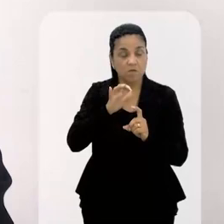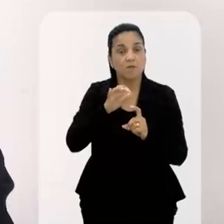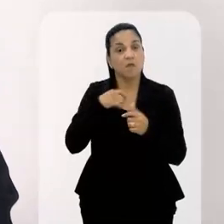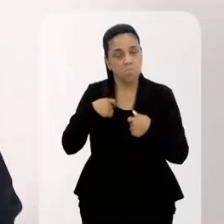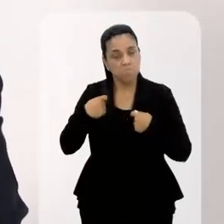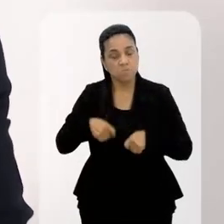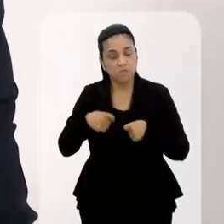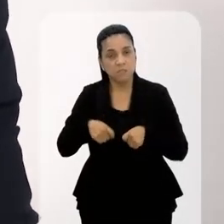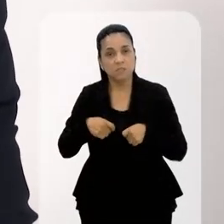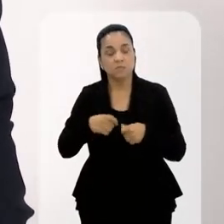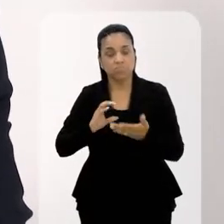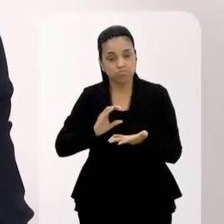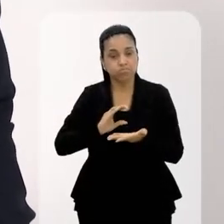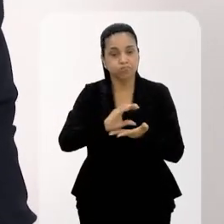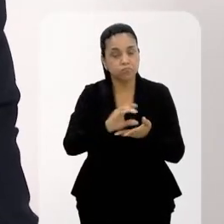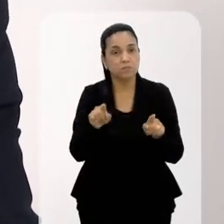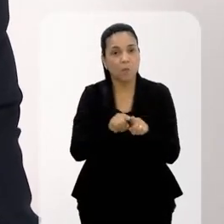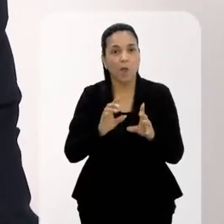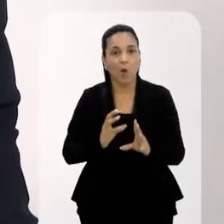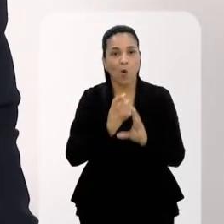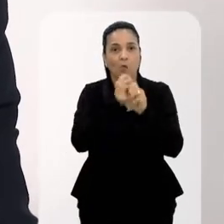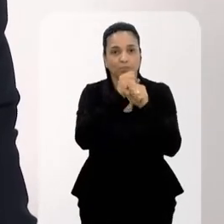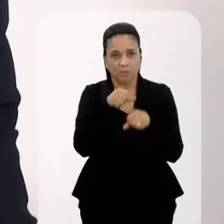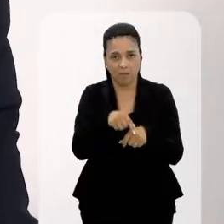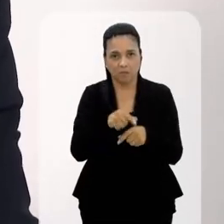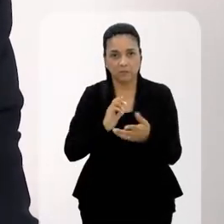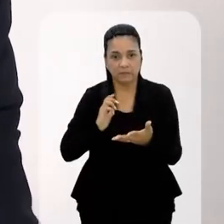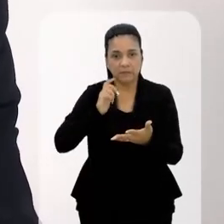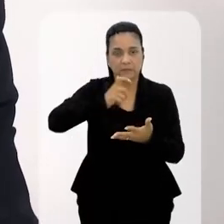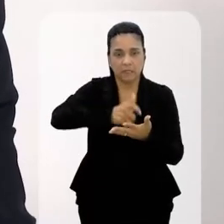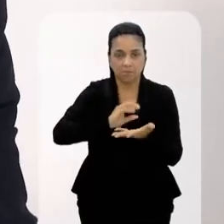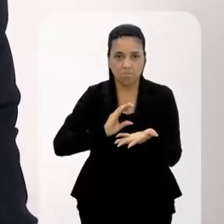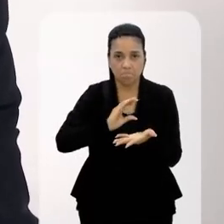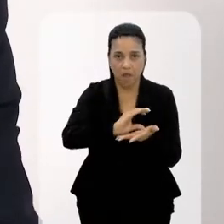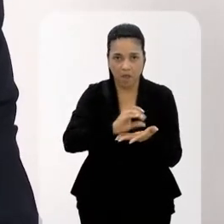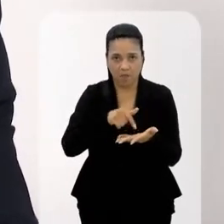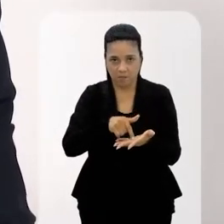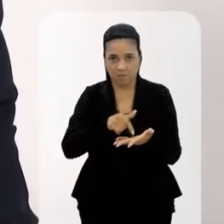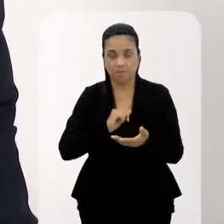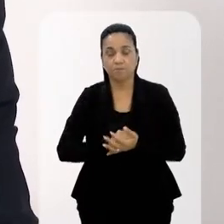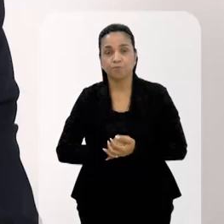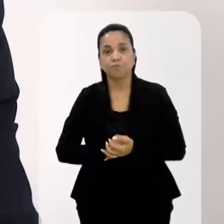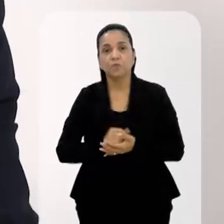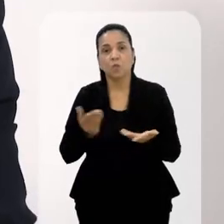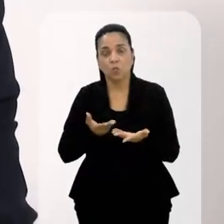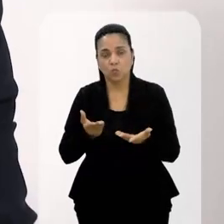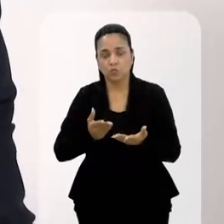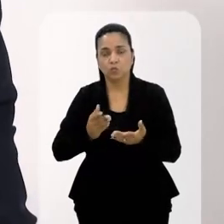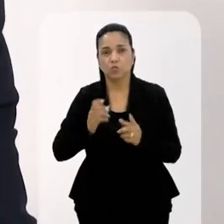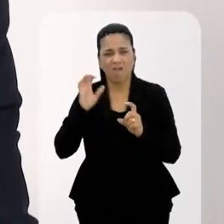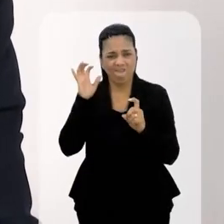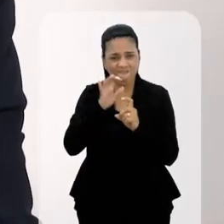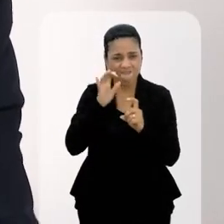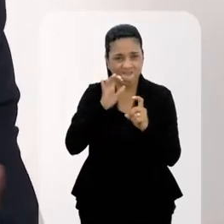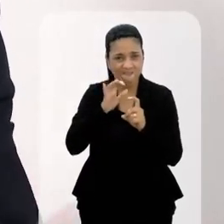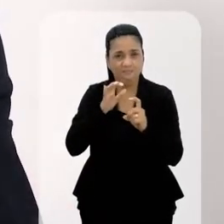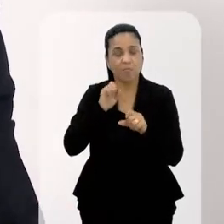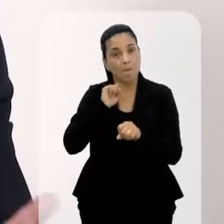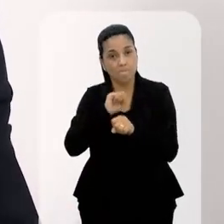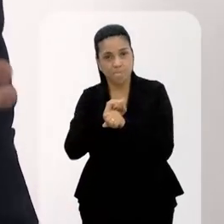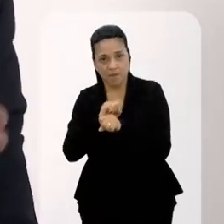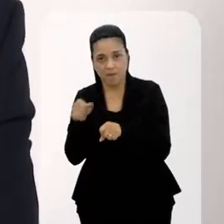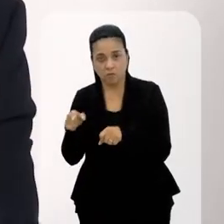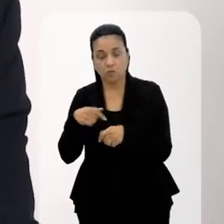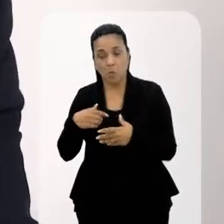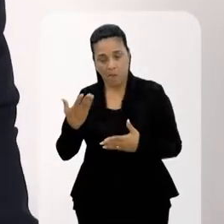tem que ser computado em determinadas indenizações. O dano moral, hoje, ele está, eu penso que está congelado. Existe, inclusive,